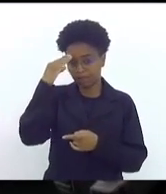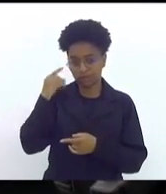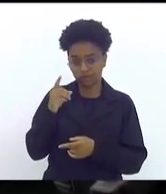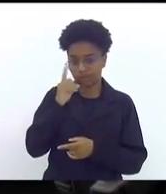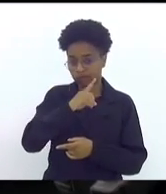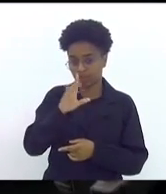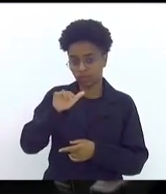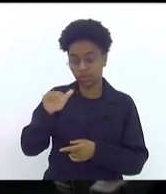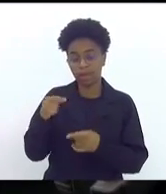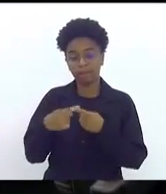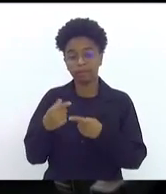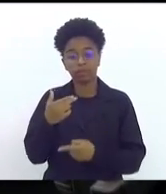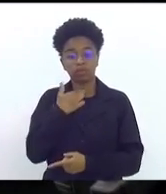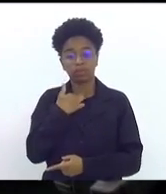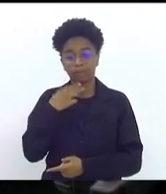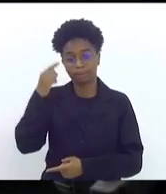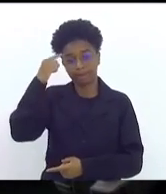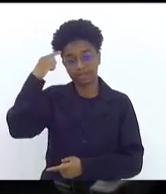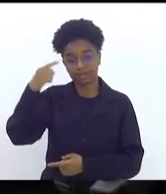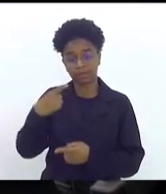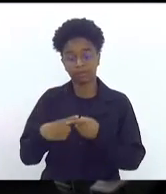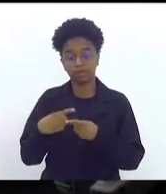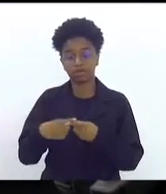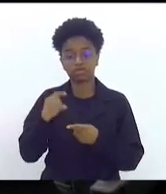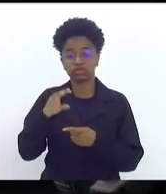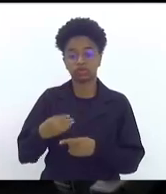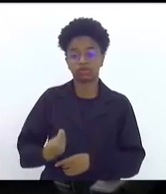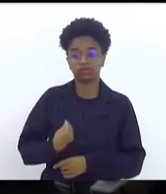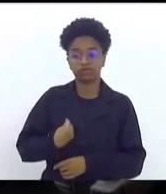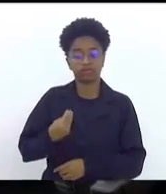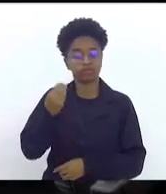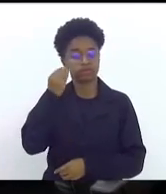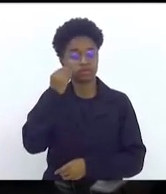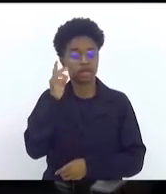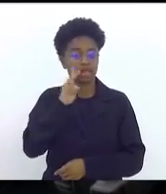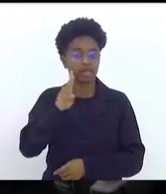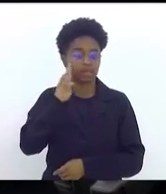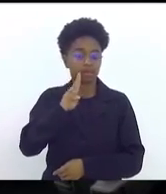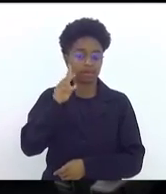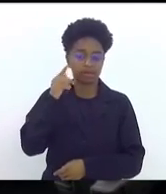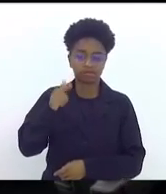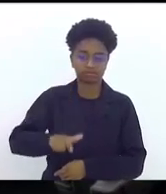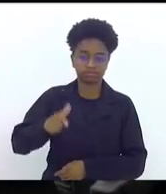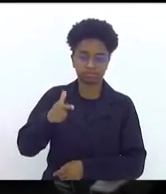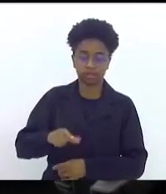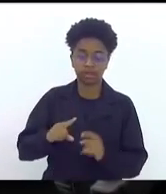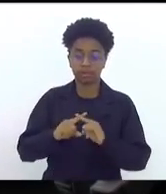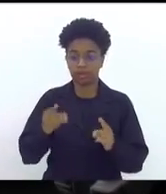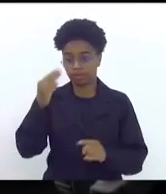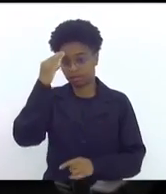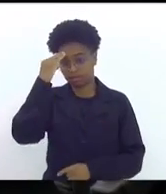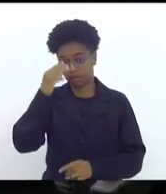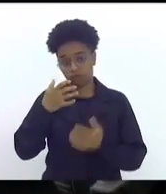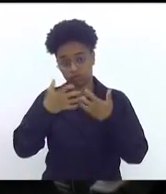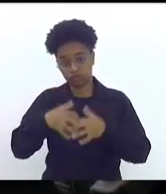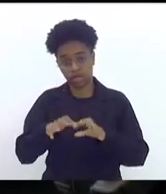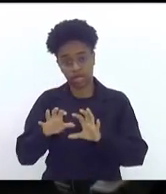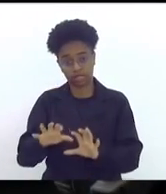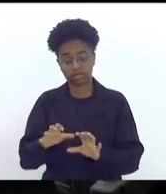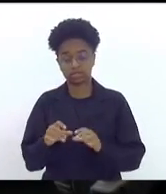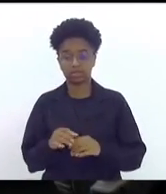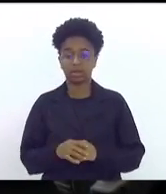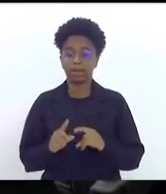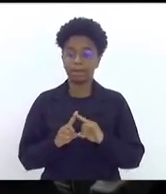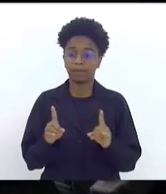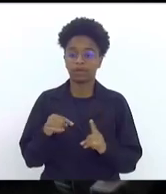podia pensar porque vivia exclusivamente para a rememoração. Lamentavelmente, a memória funciona como ela é, e não como